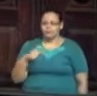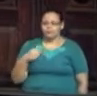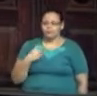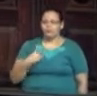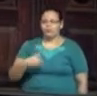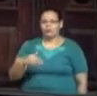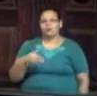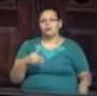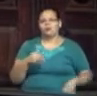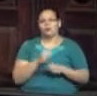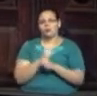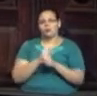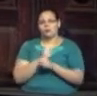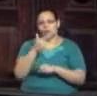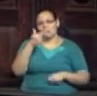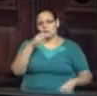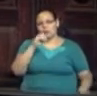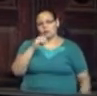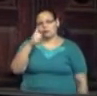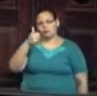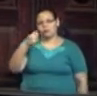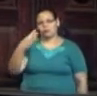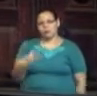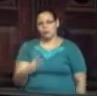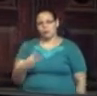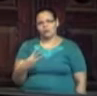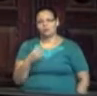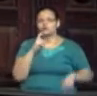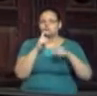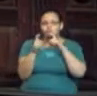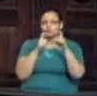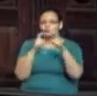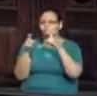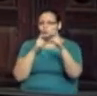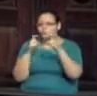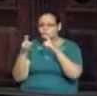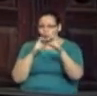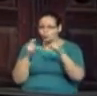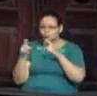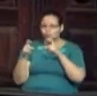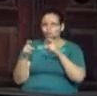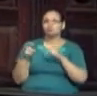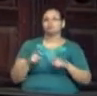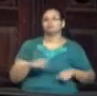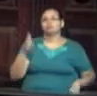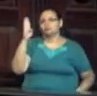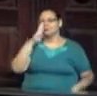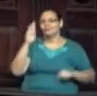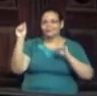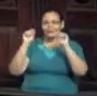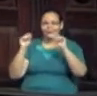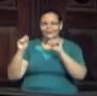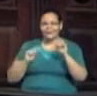em 2013, a grande discussão nacional do racionamento